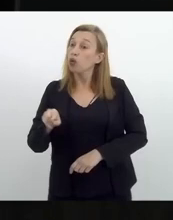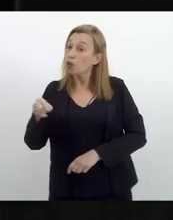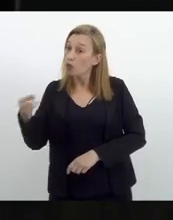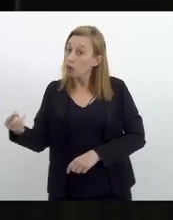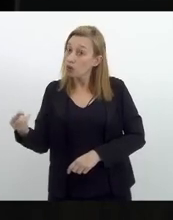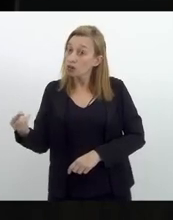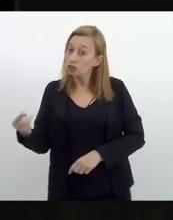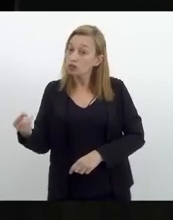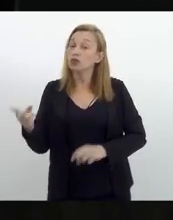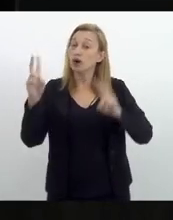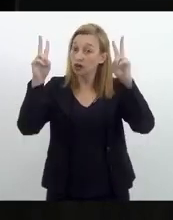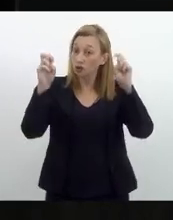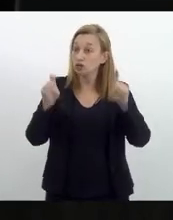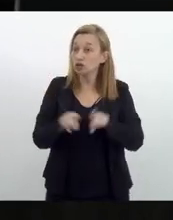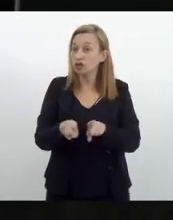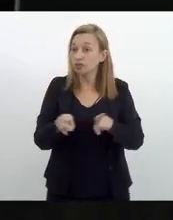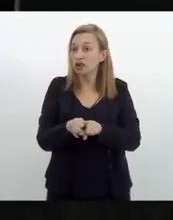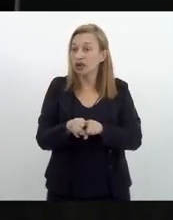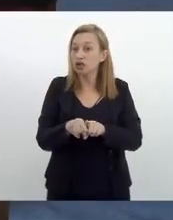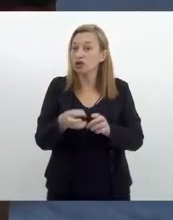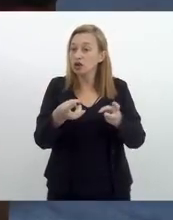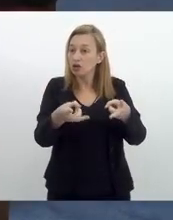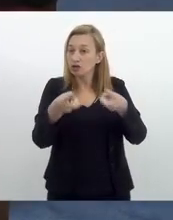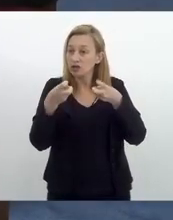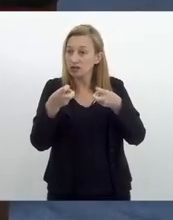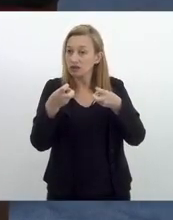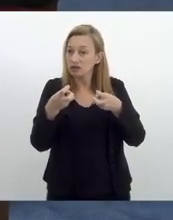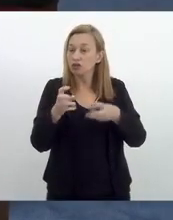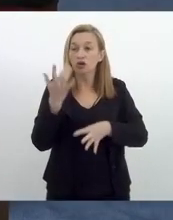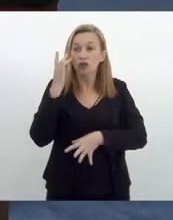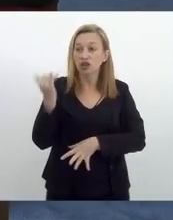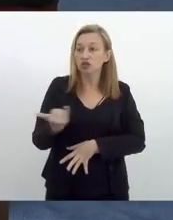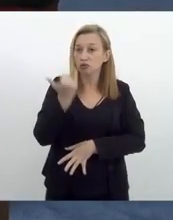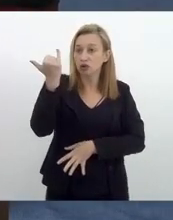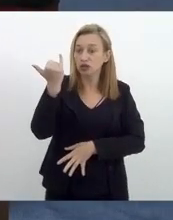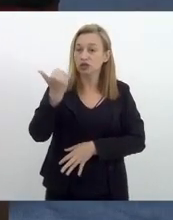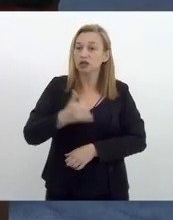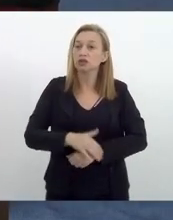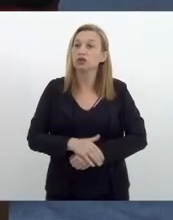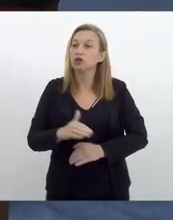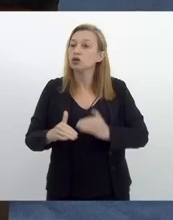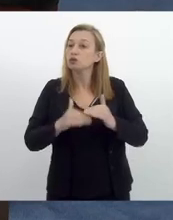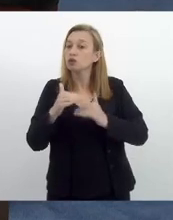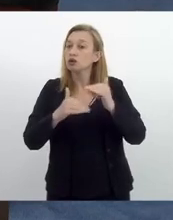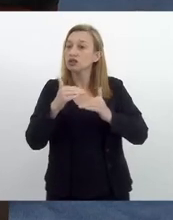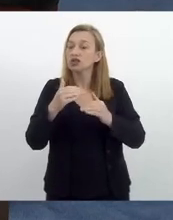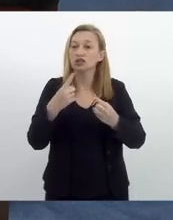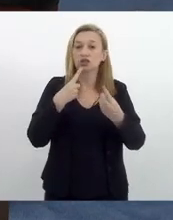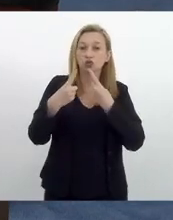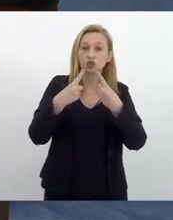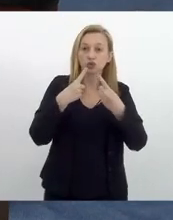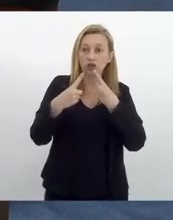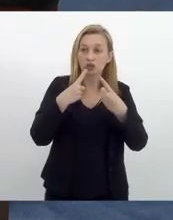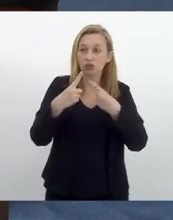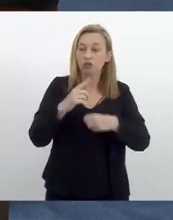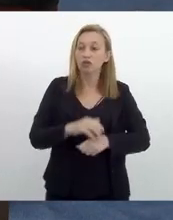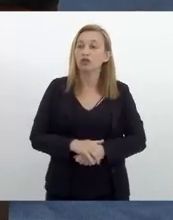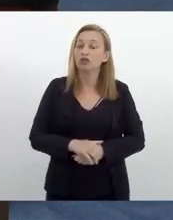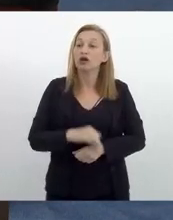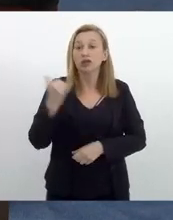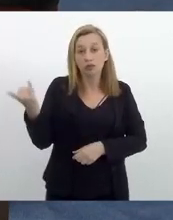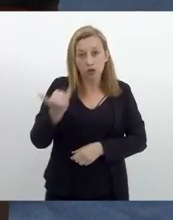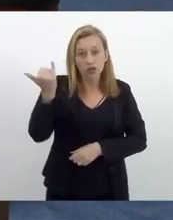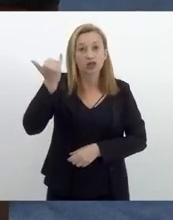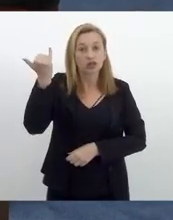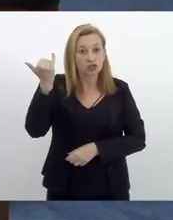questão. só queria fazer uma observação que eu acho que é relevante, que no processo de discussão foi importante